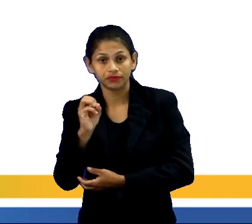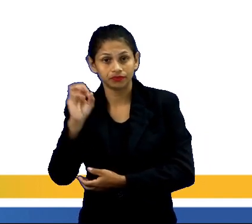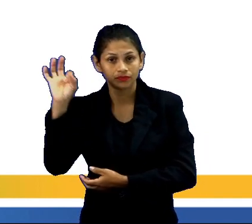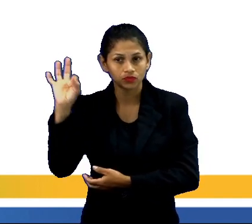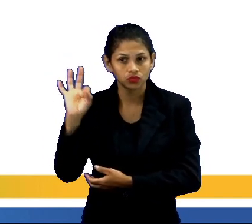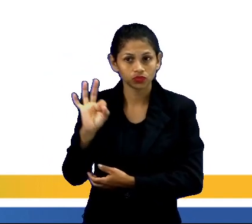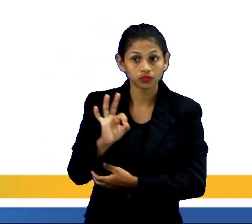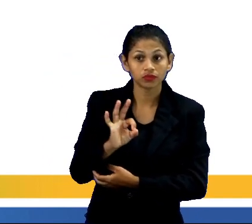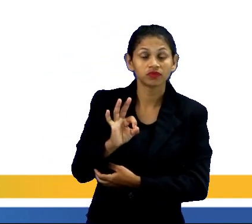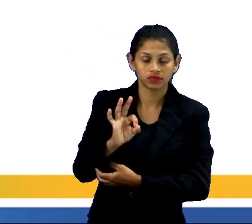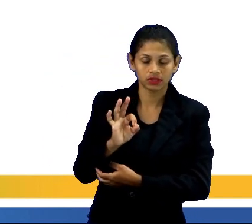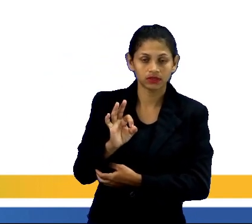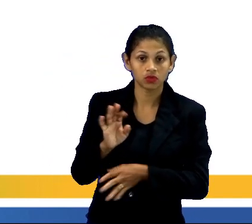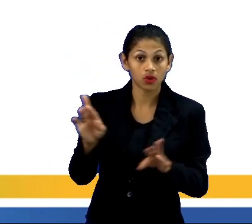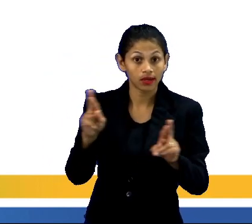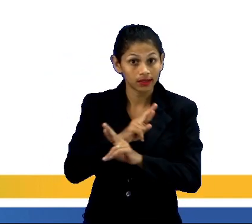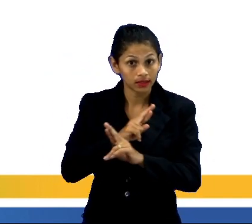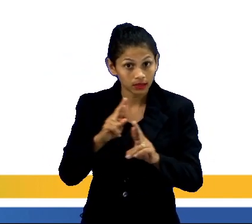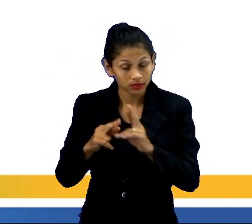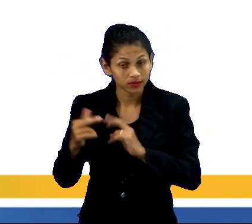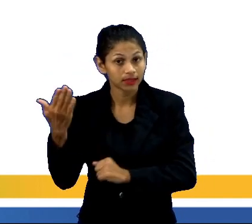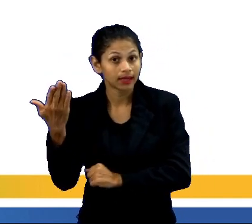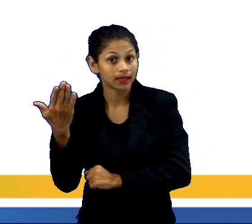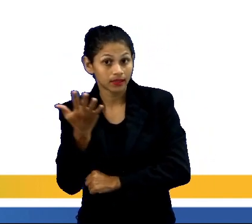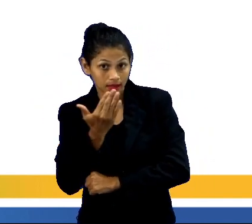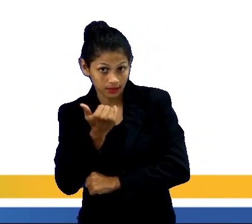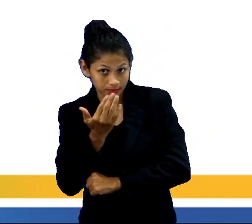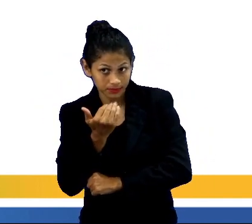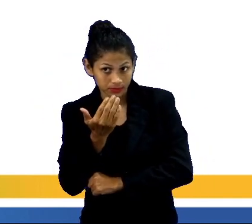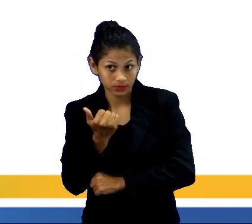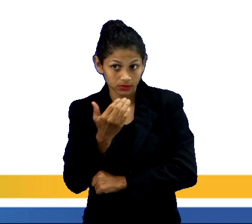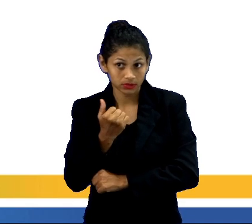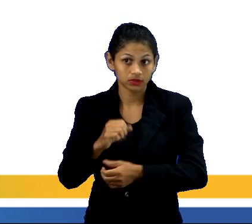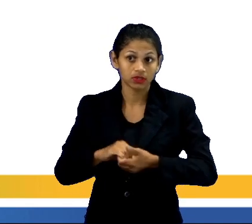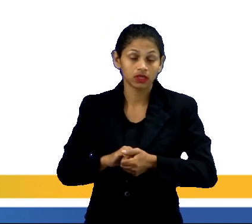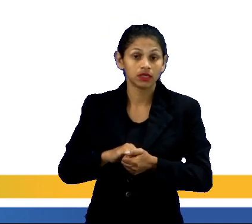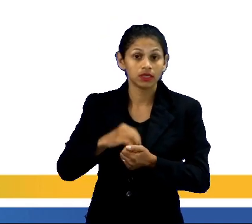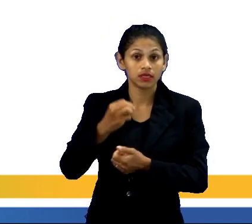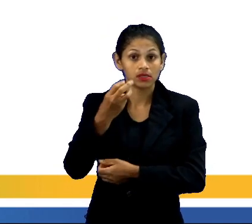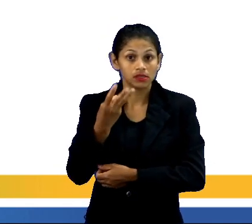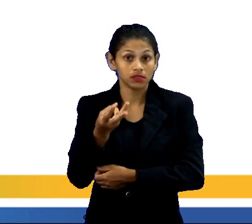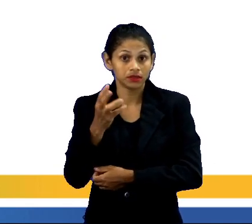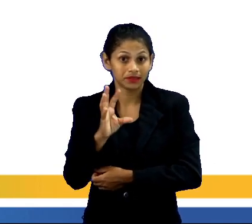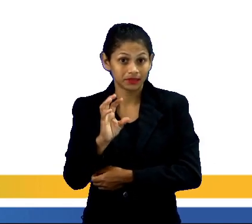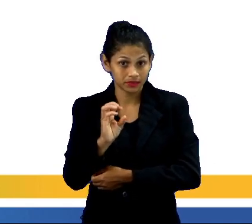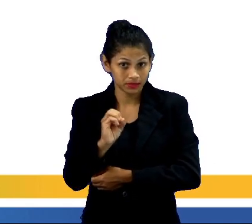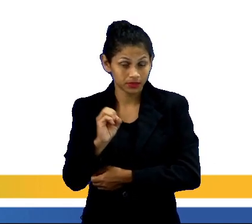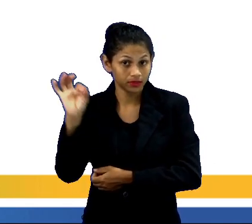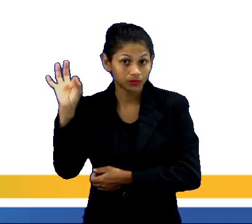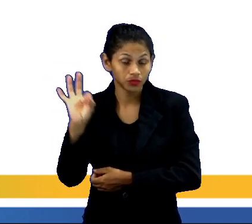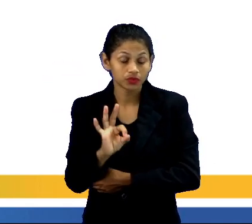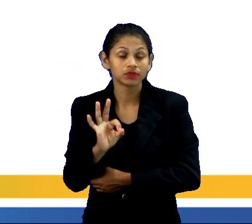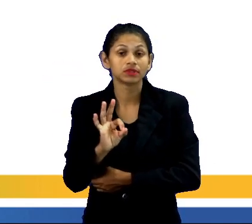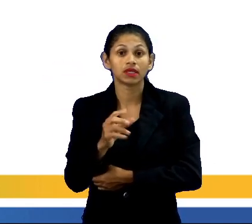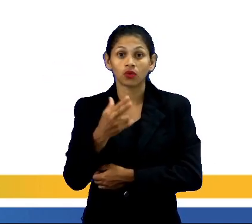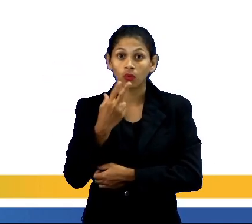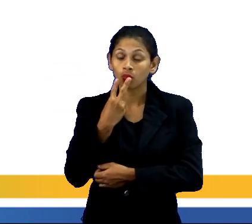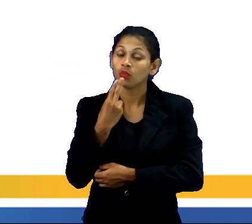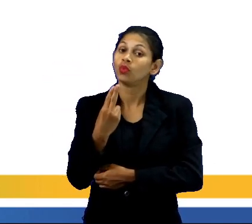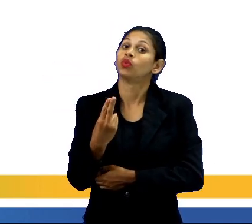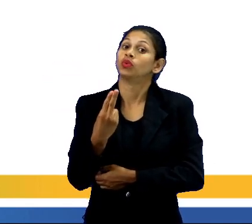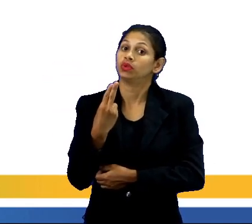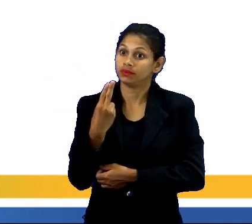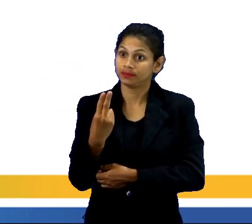anteriormente, falando sobre a alimentação saudável. E 30% aqui o tabagismo, gente. Então, isso é